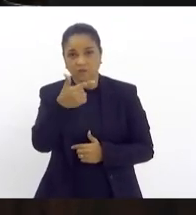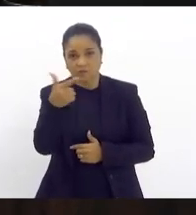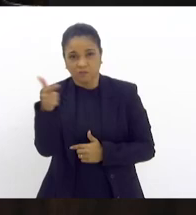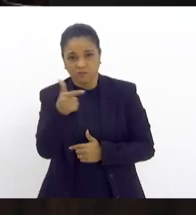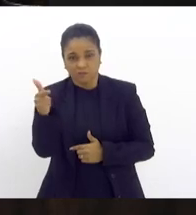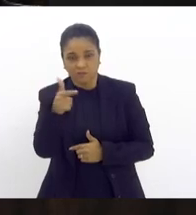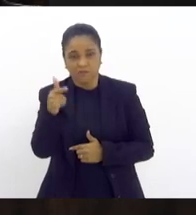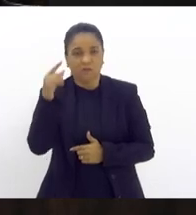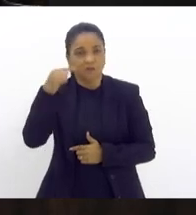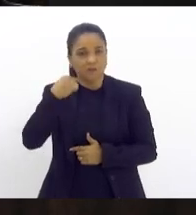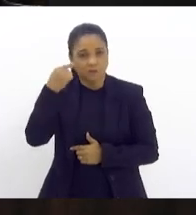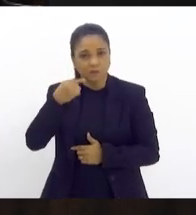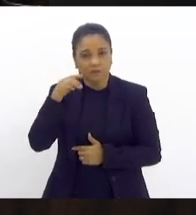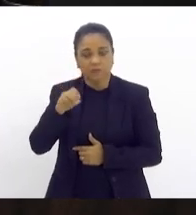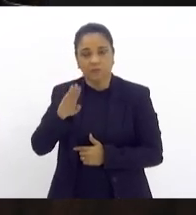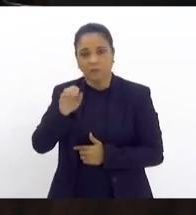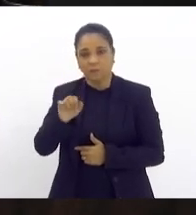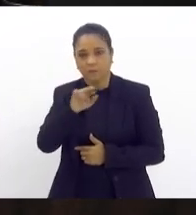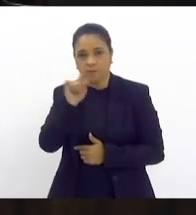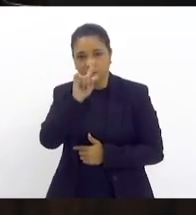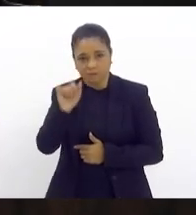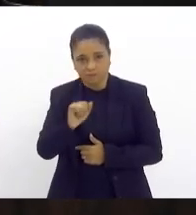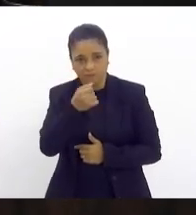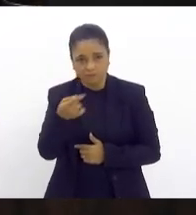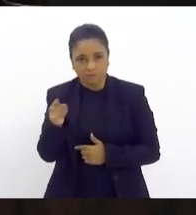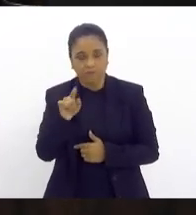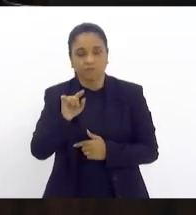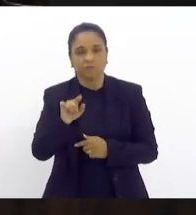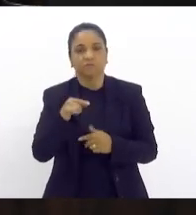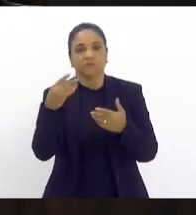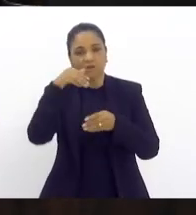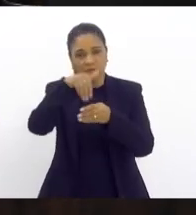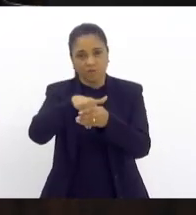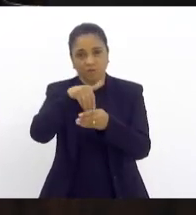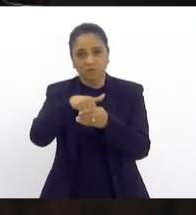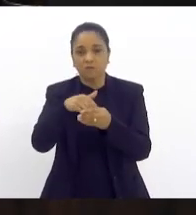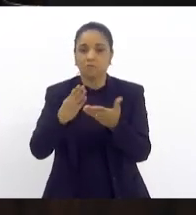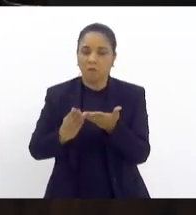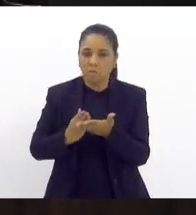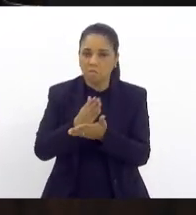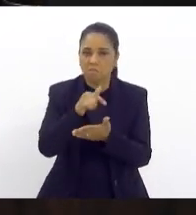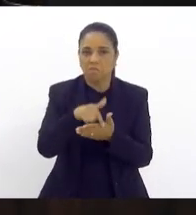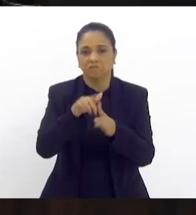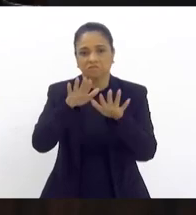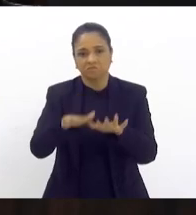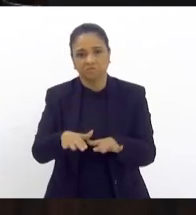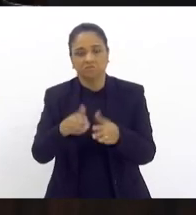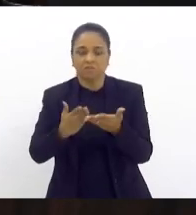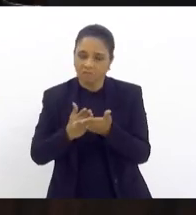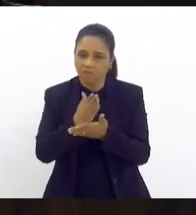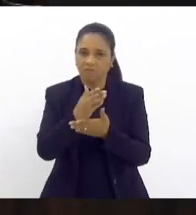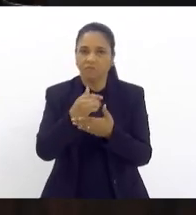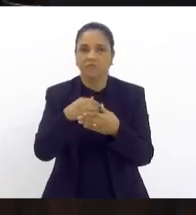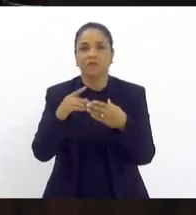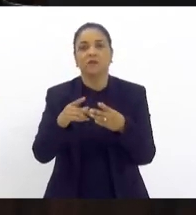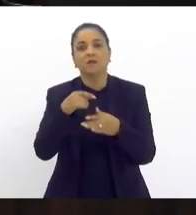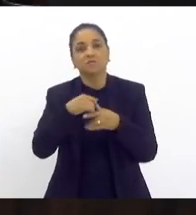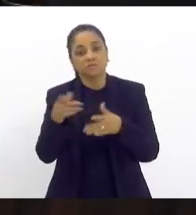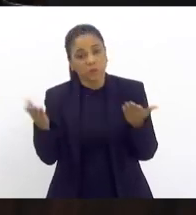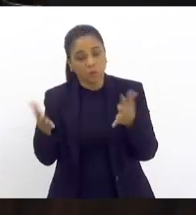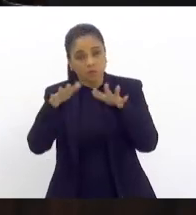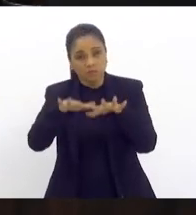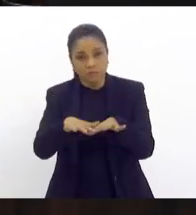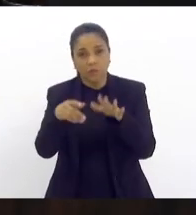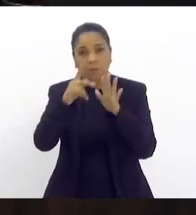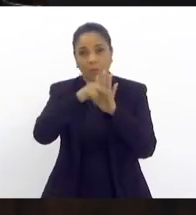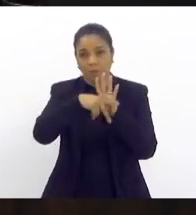autoria do deputado brasão em votação permaneça Como estão aprovada requer a inclusão na ordem